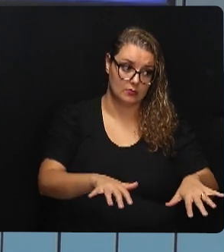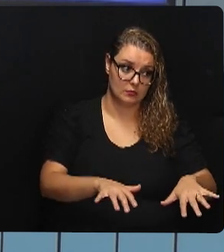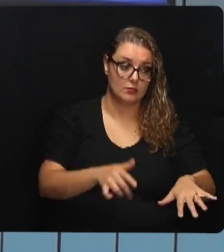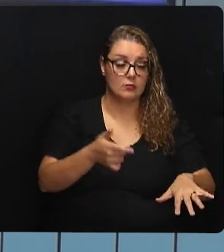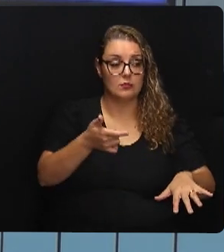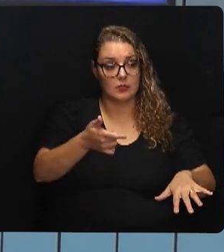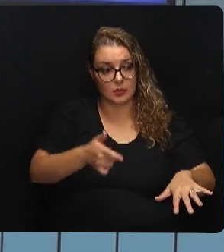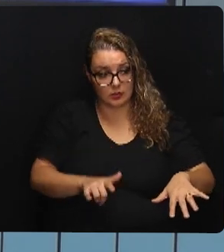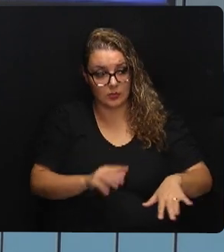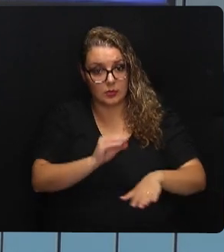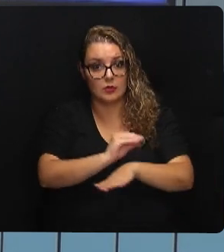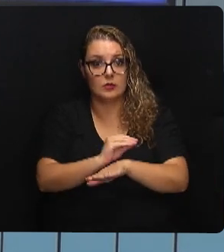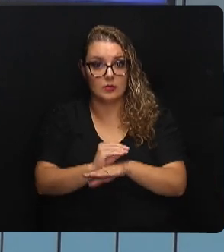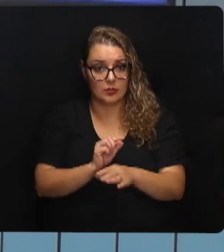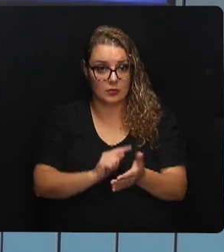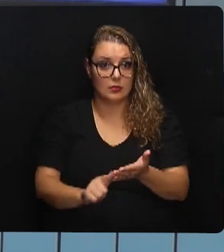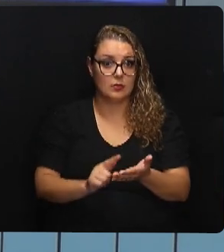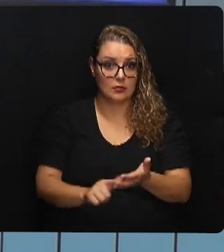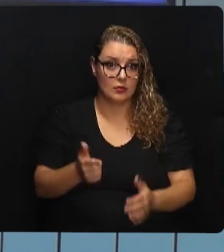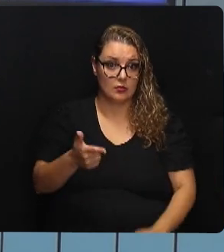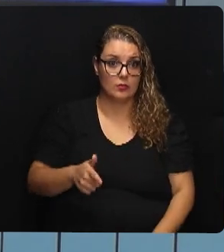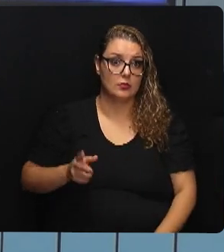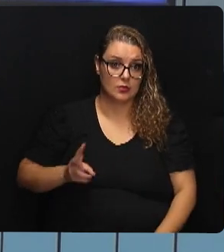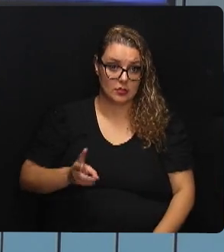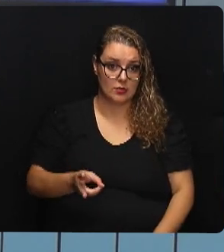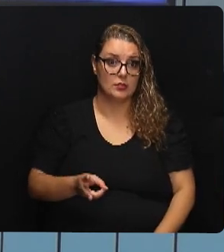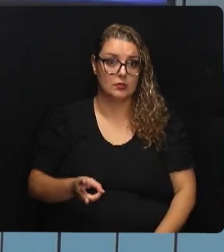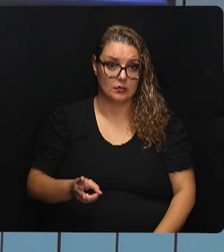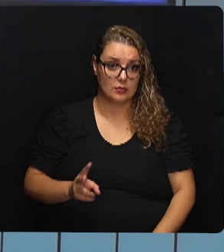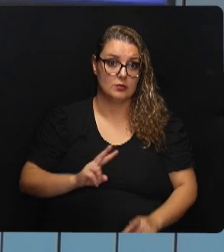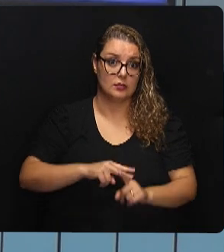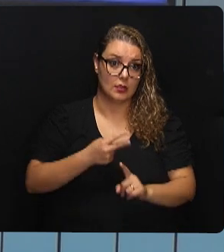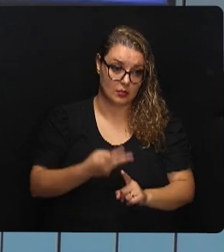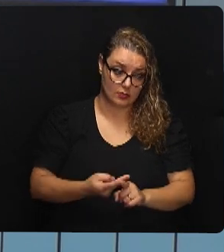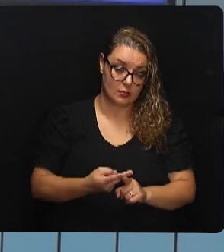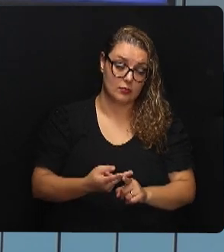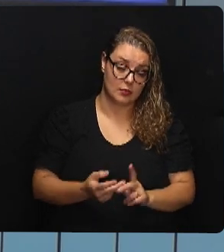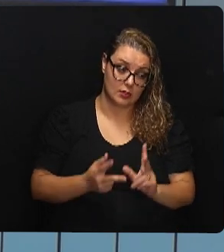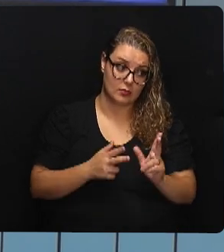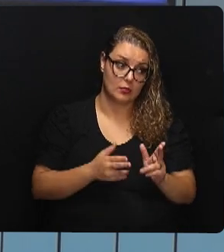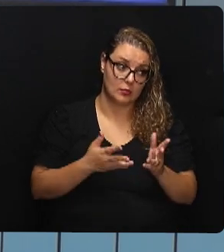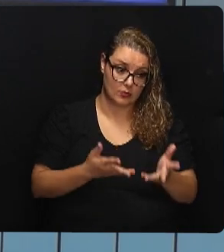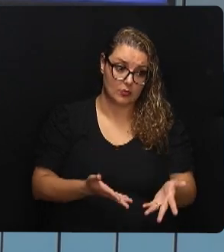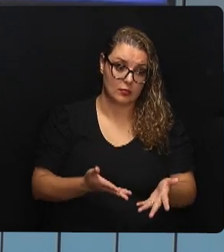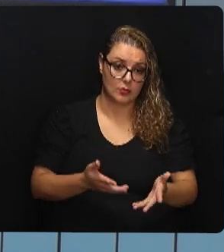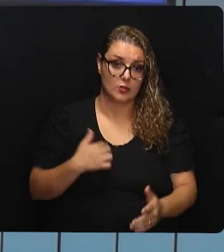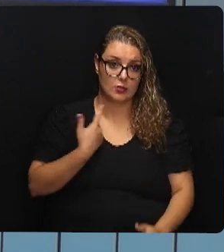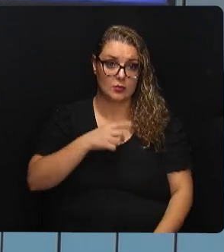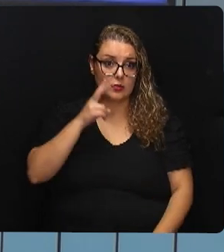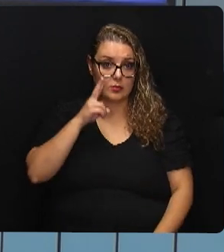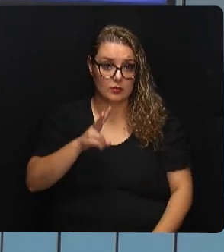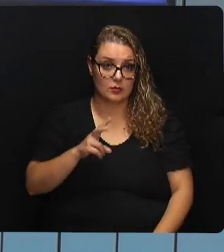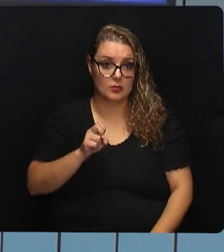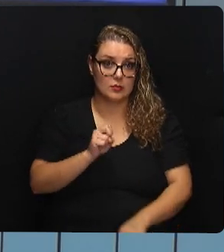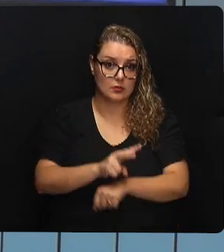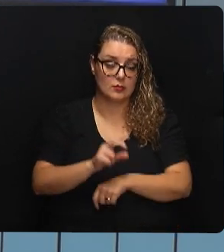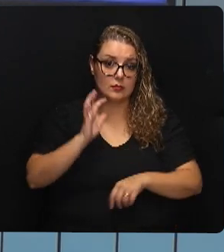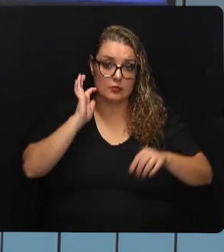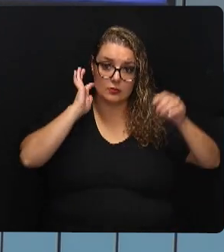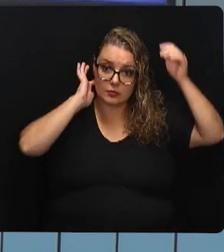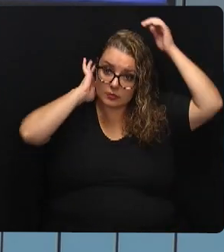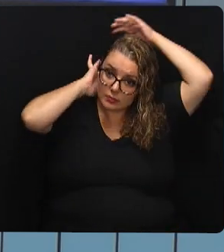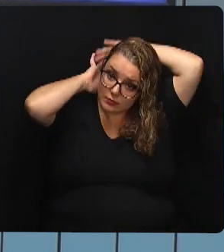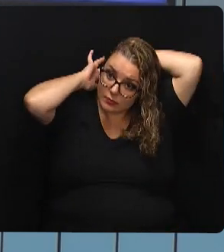pandemia passou, mas os cuidados de higiene, eles devem ser mantidos e até redobrados, como nesse caso que a gente está vendo